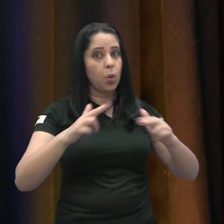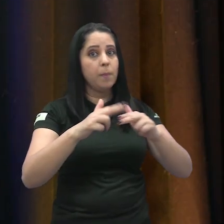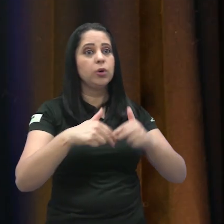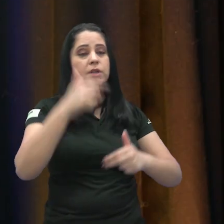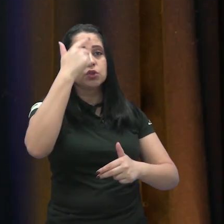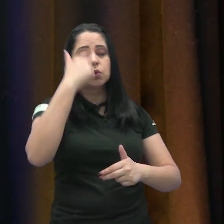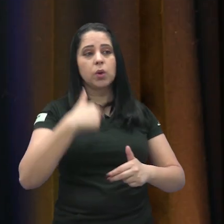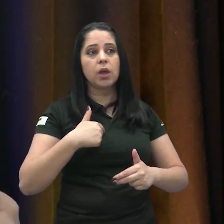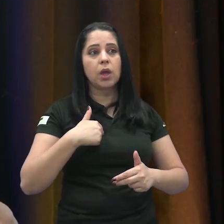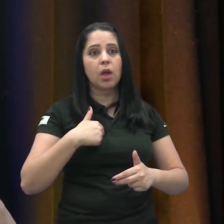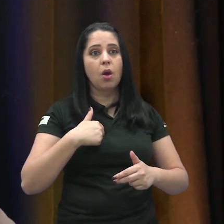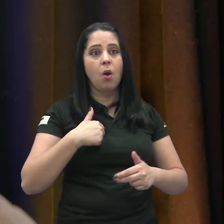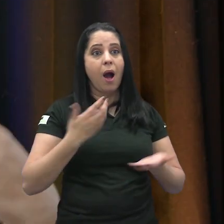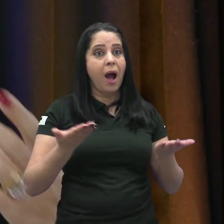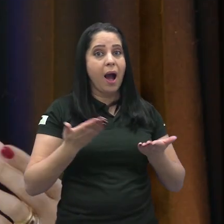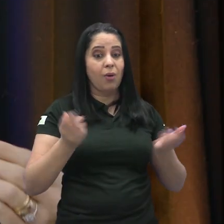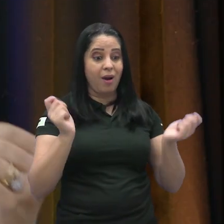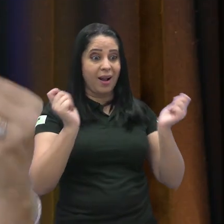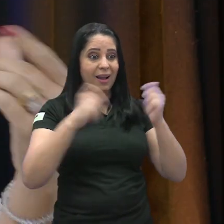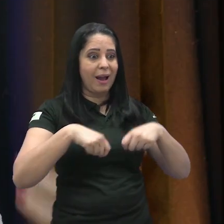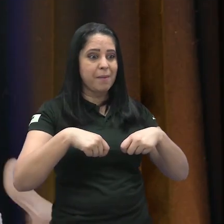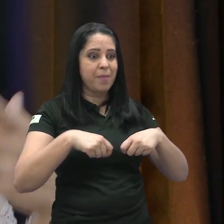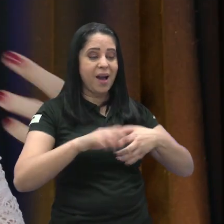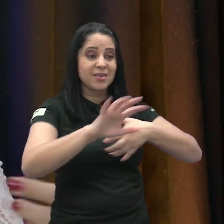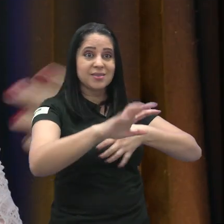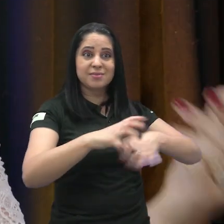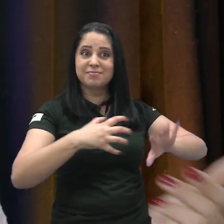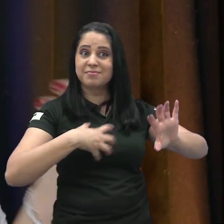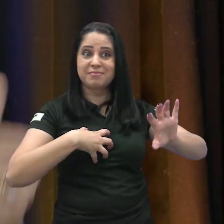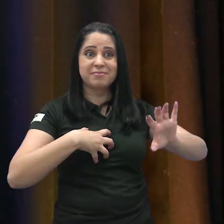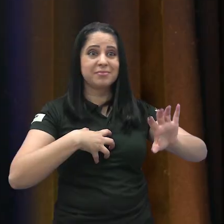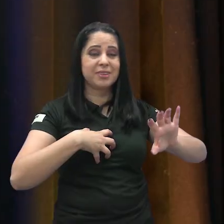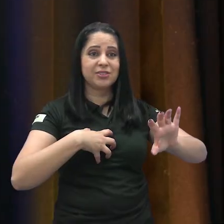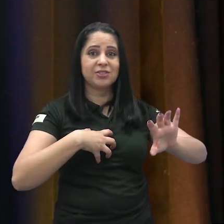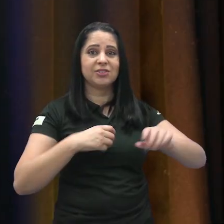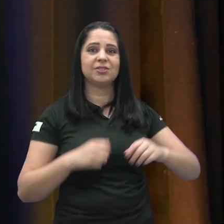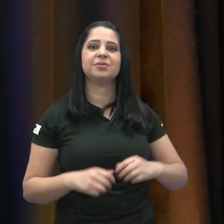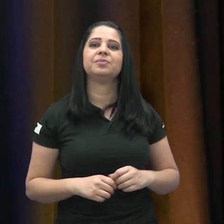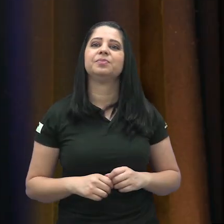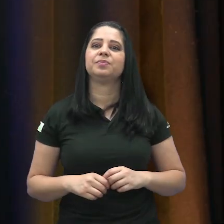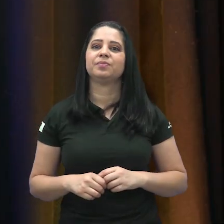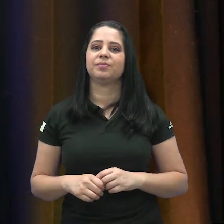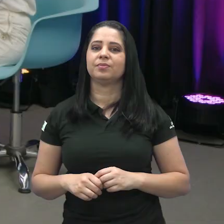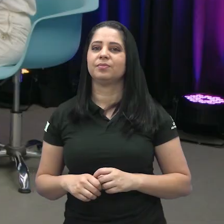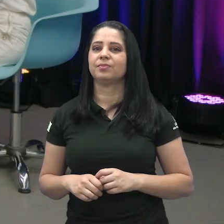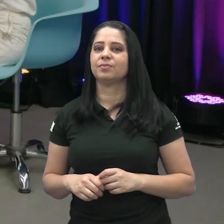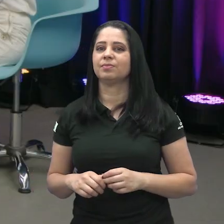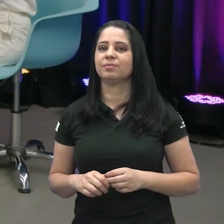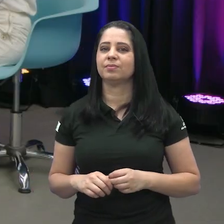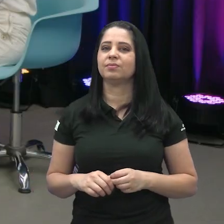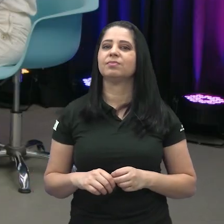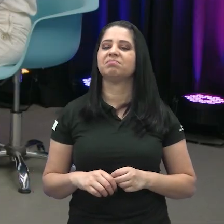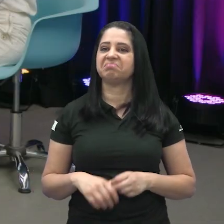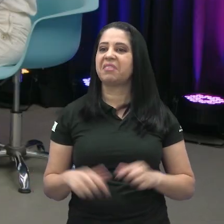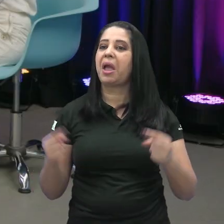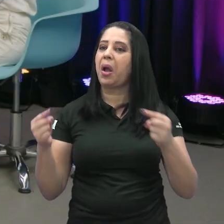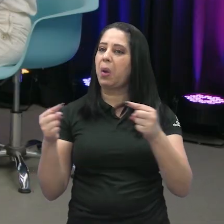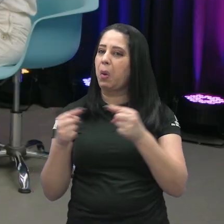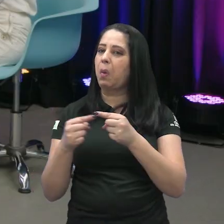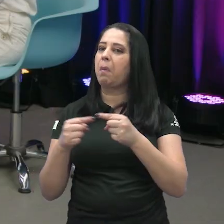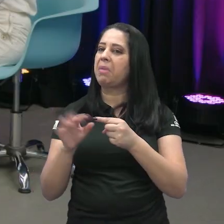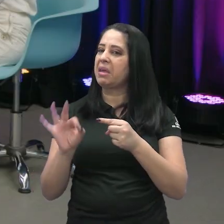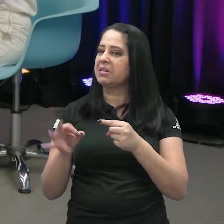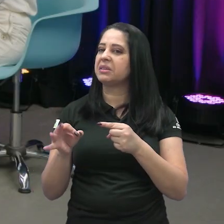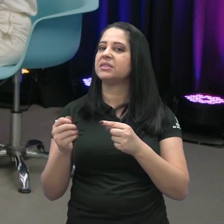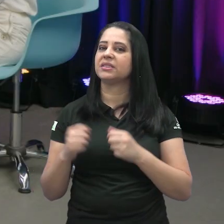com que eu desenvolvesse a capacidade de fato ouvir e enxergar as pessoas nas suas necessidades. O que a Tabita está falando tem tudo a